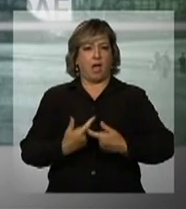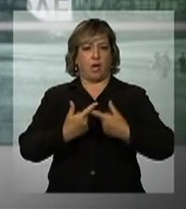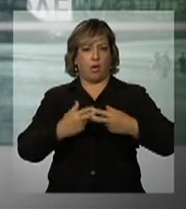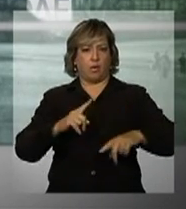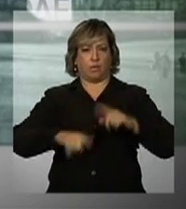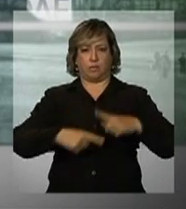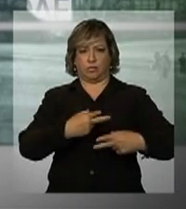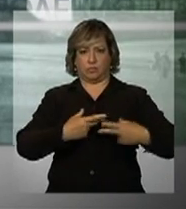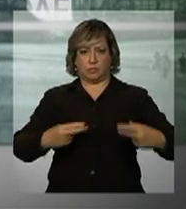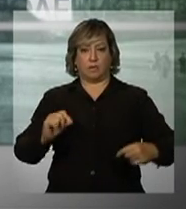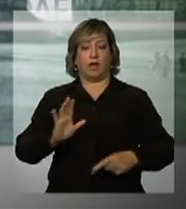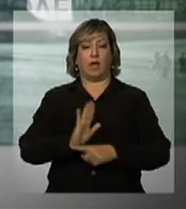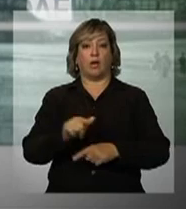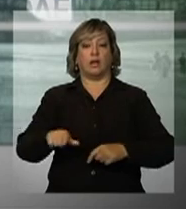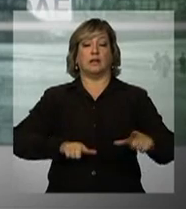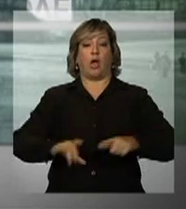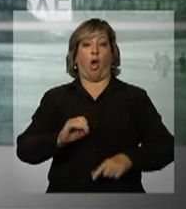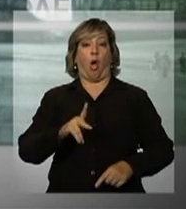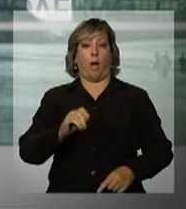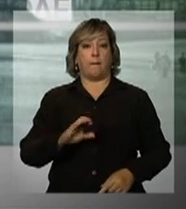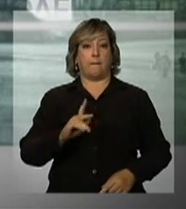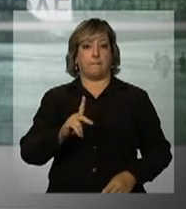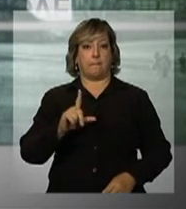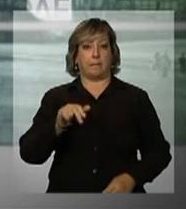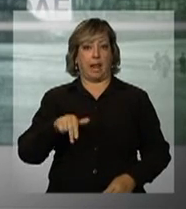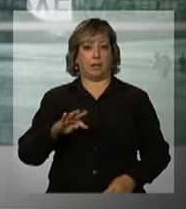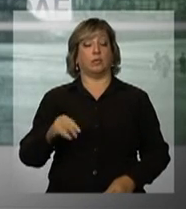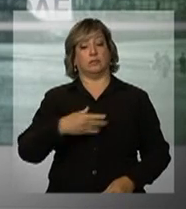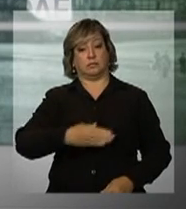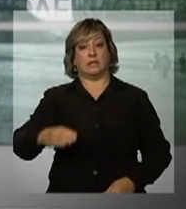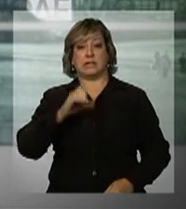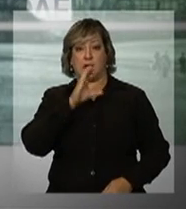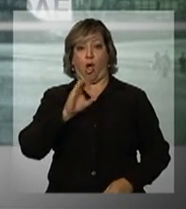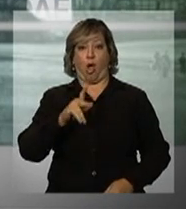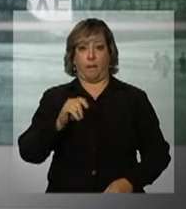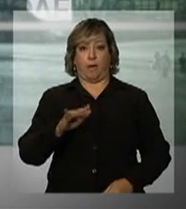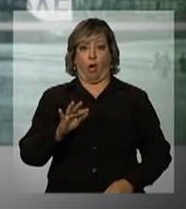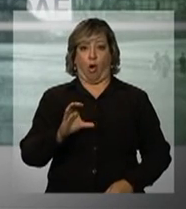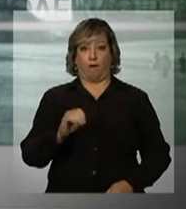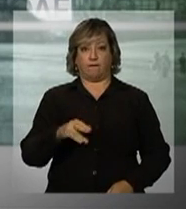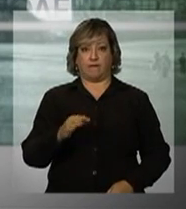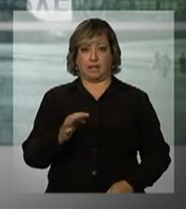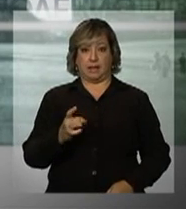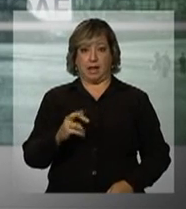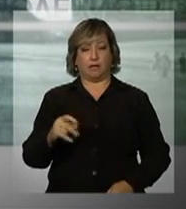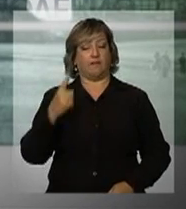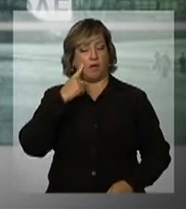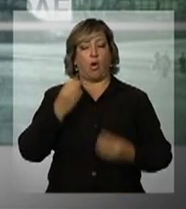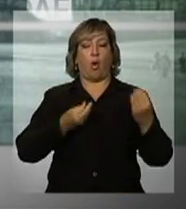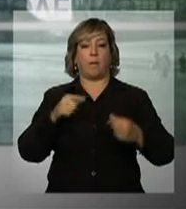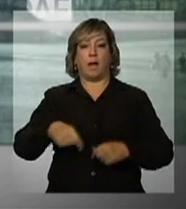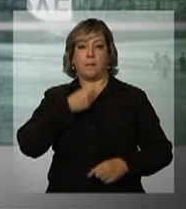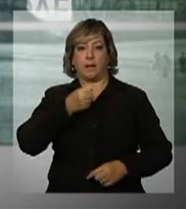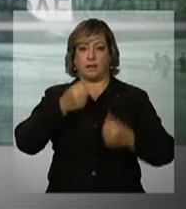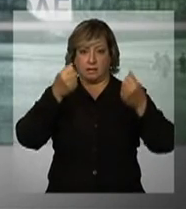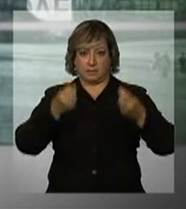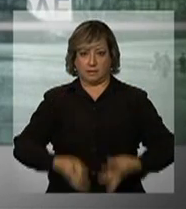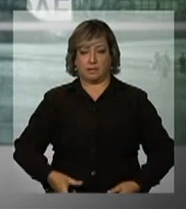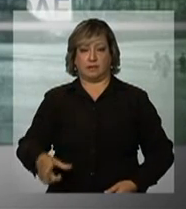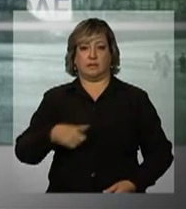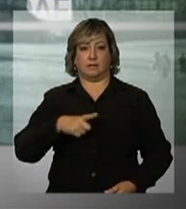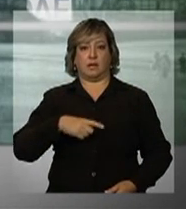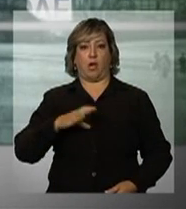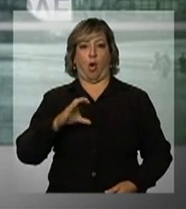do eixo de defesa da Operação Copa Planalto durante a Copa das Confederações. Veja como foi a entrevista concedida